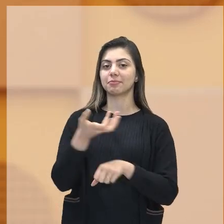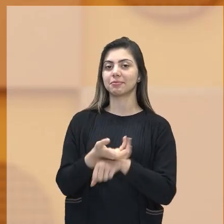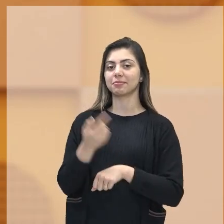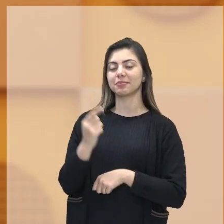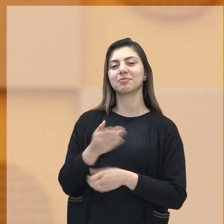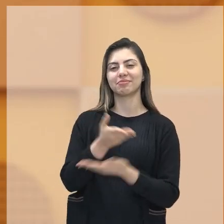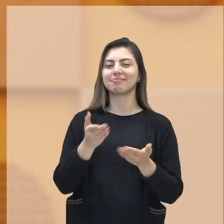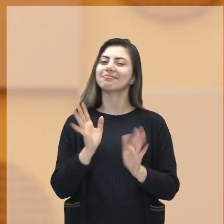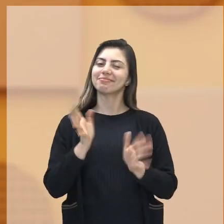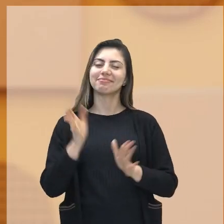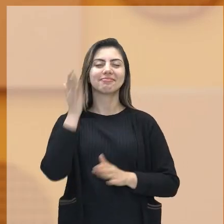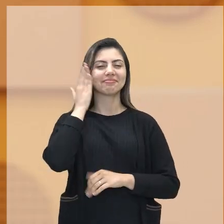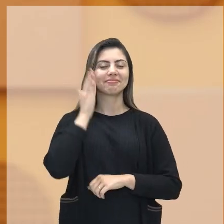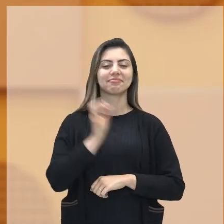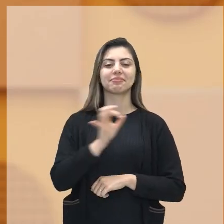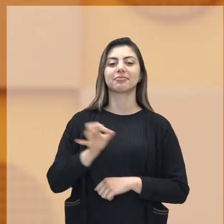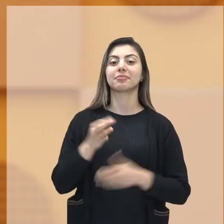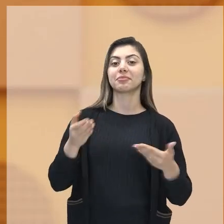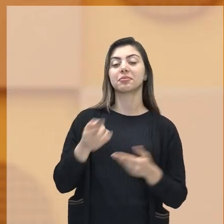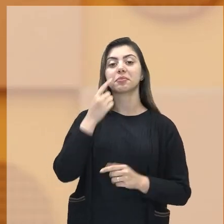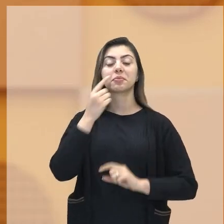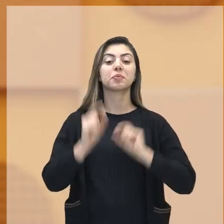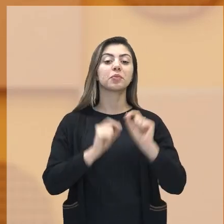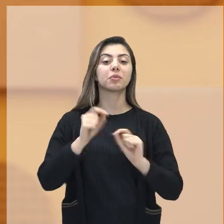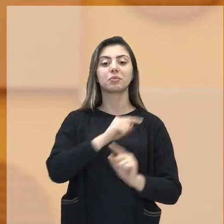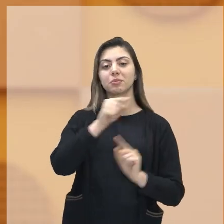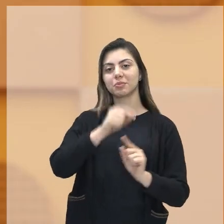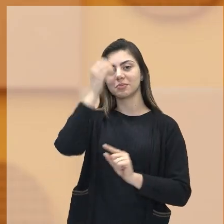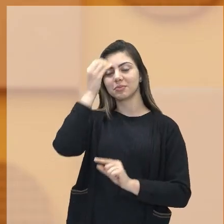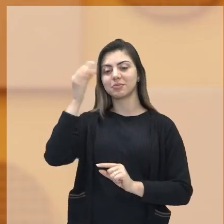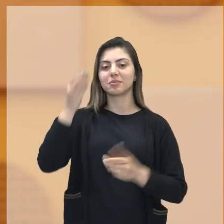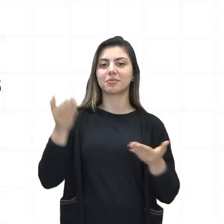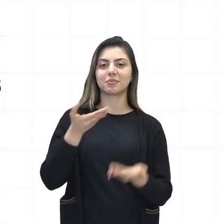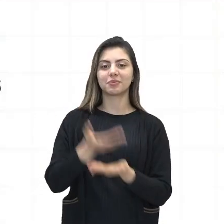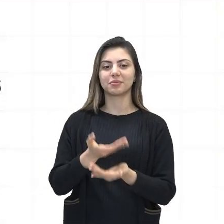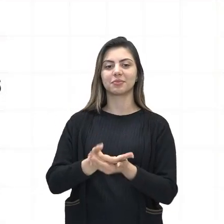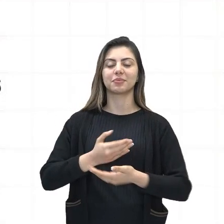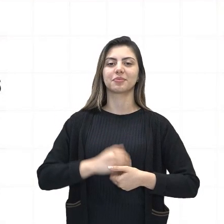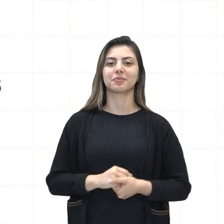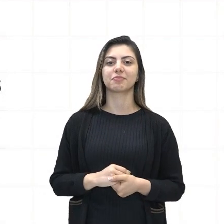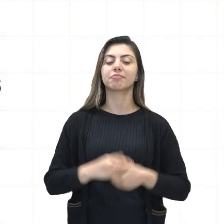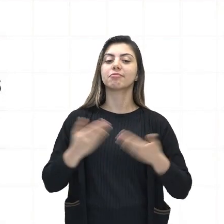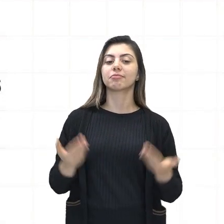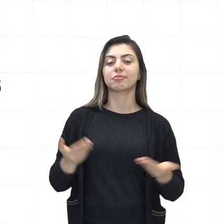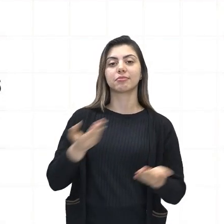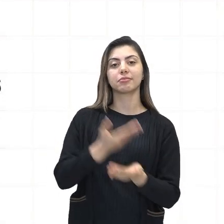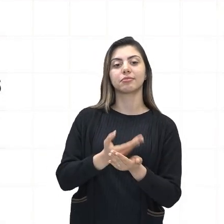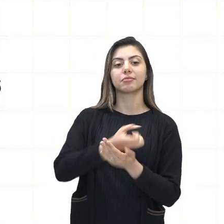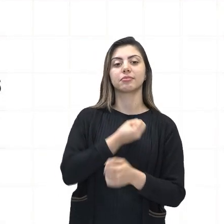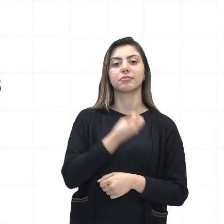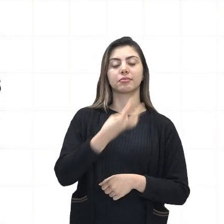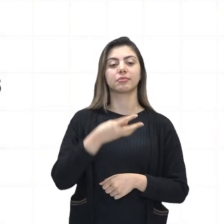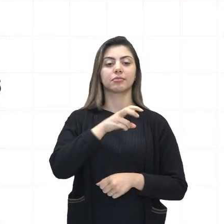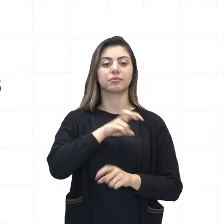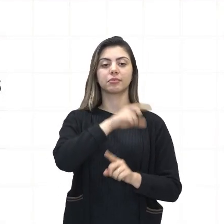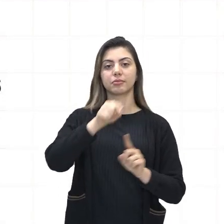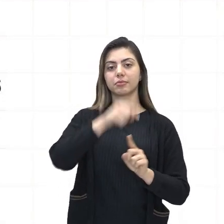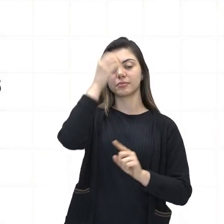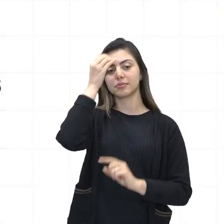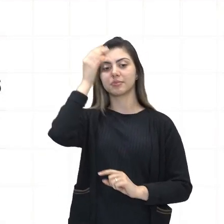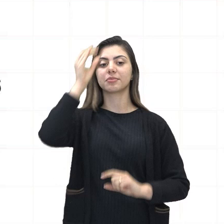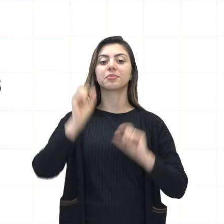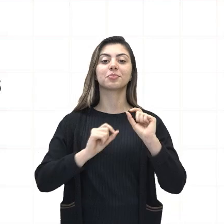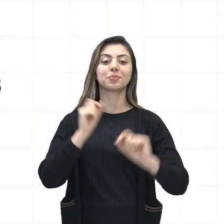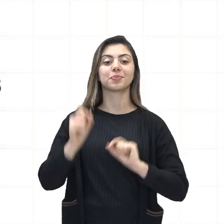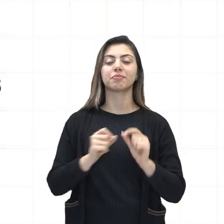isso vocês já sabem, né? Vamos verificar qual o objeto de conhecimento da nossa aula. Estamos na aula de número 35 e ela tem como objeto